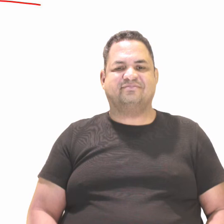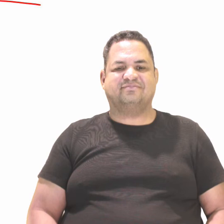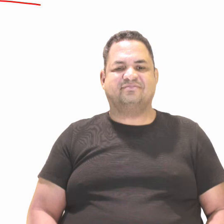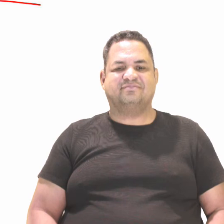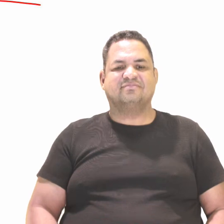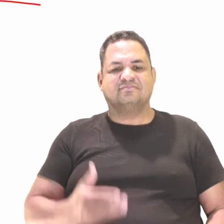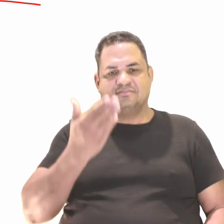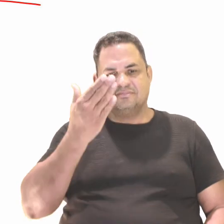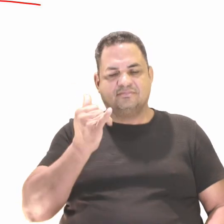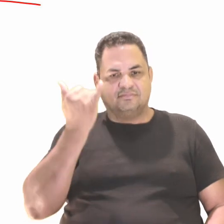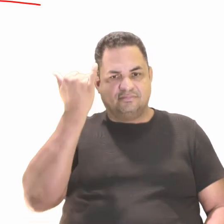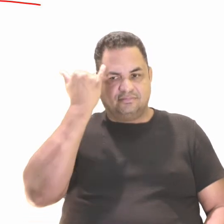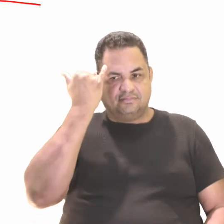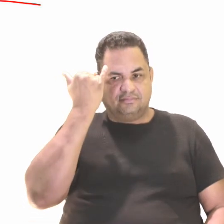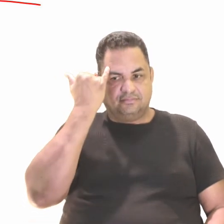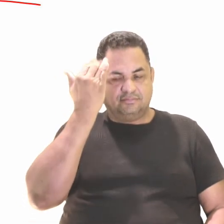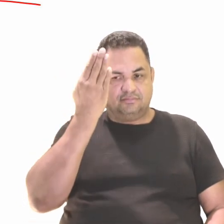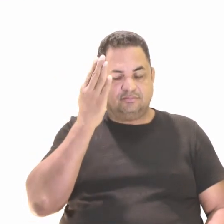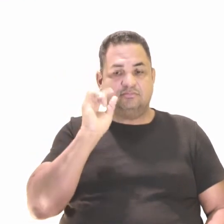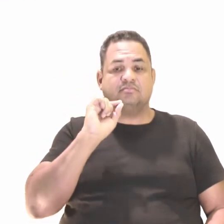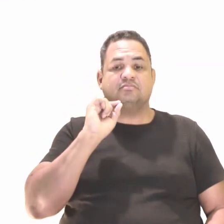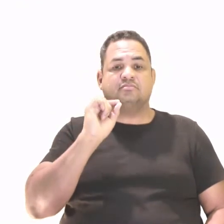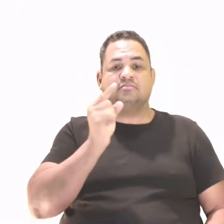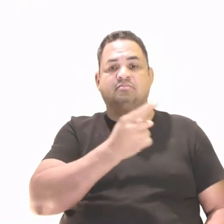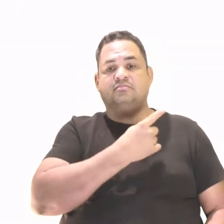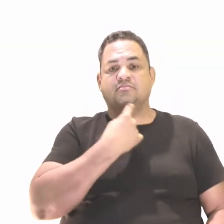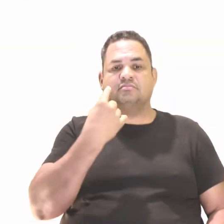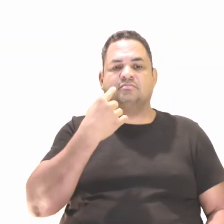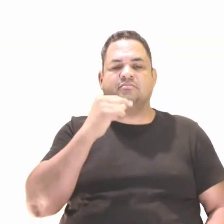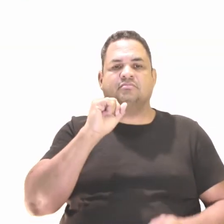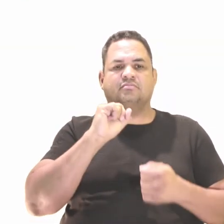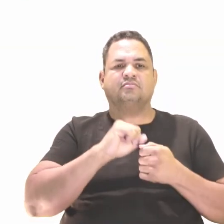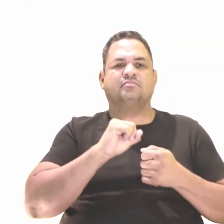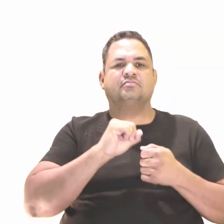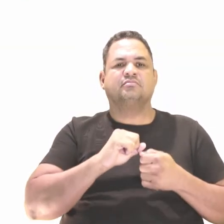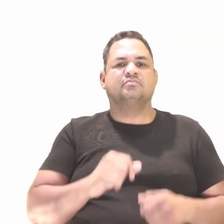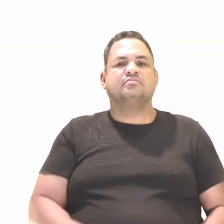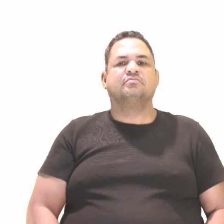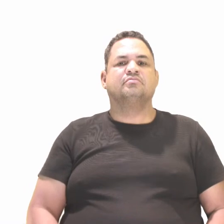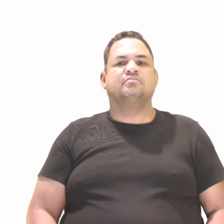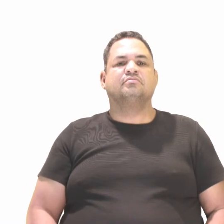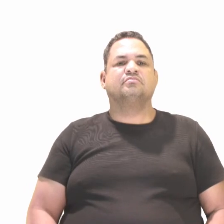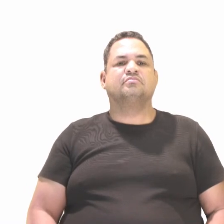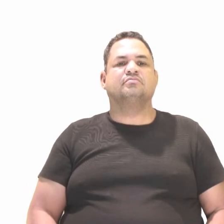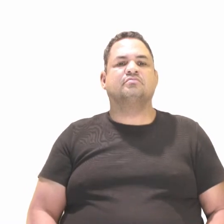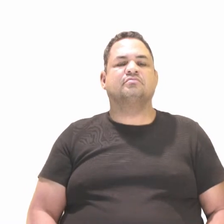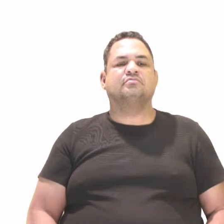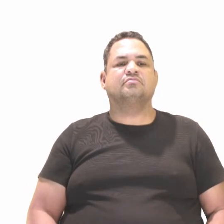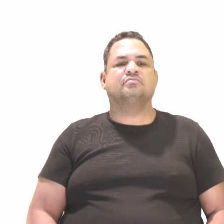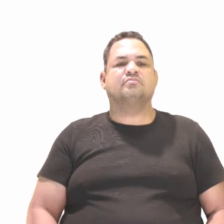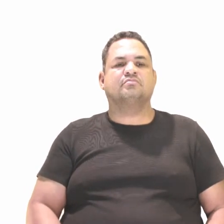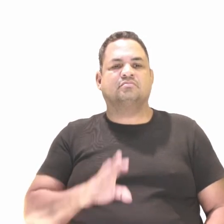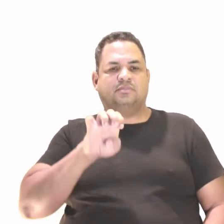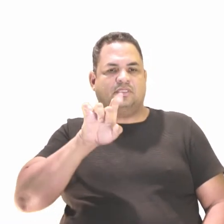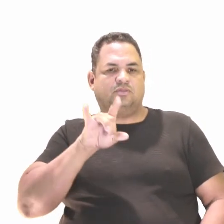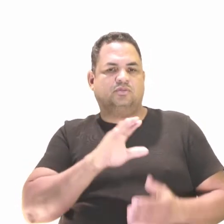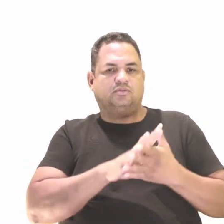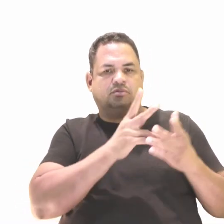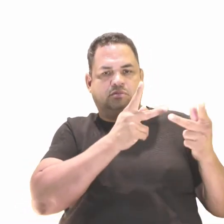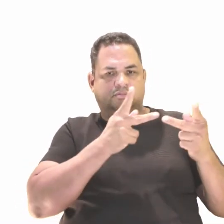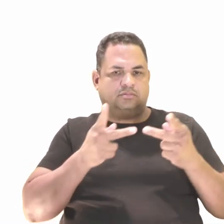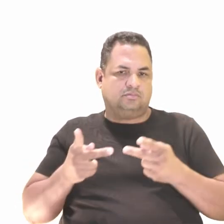com essas information, o que a gente vai fazer? Olha só, Edu está convidando